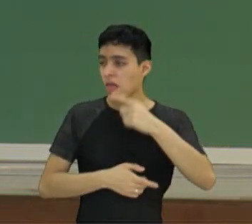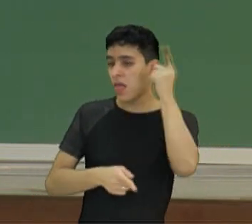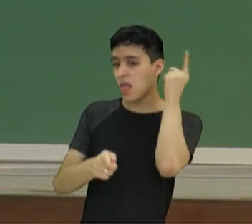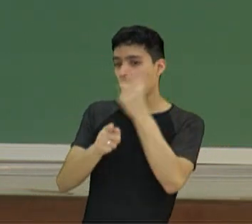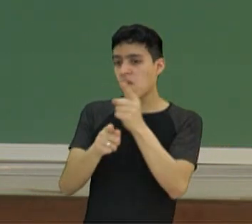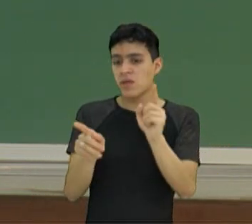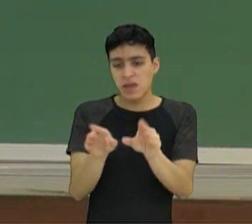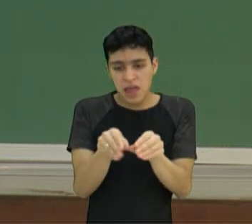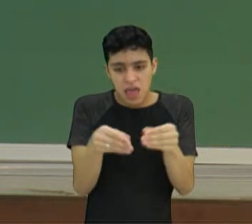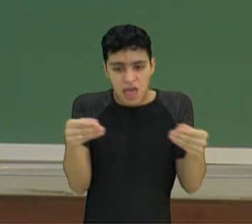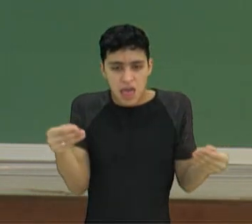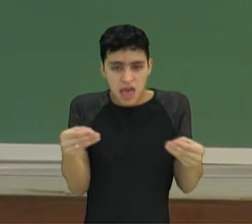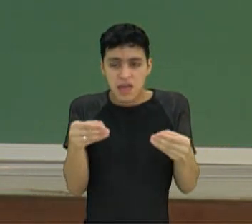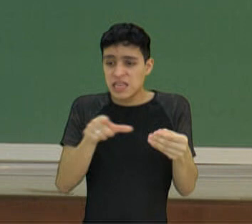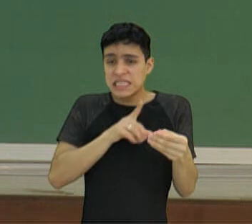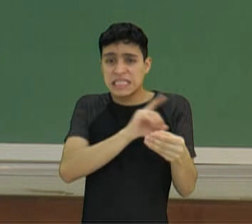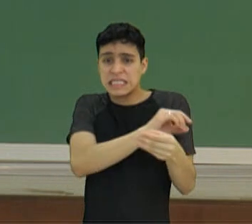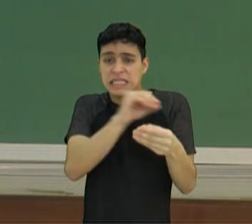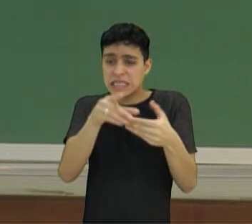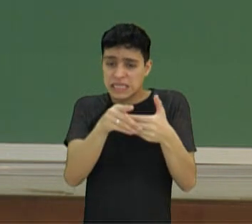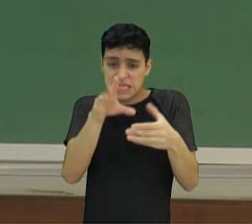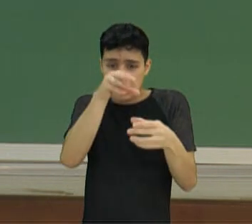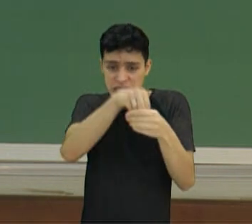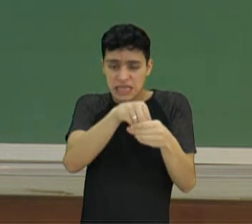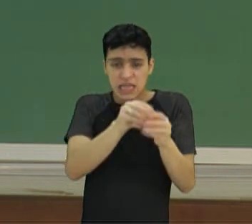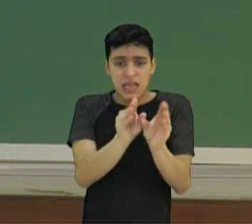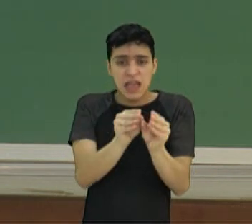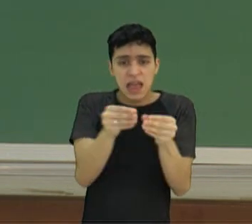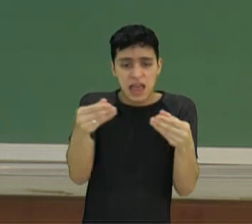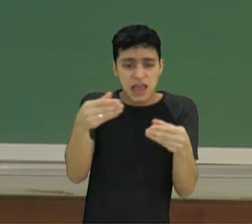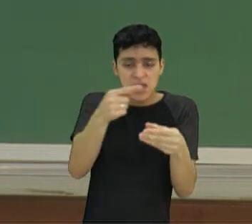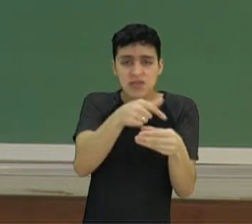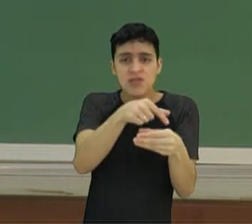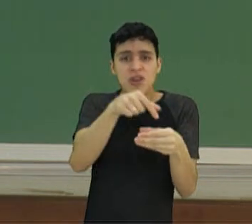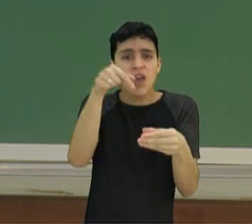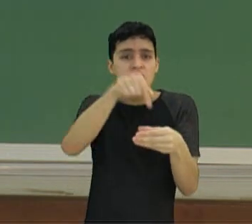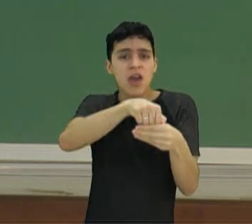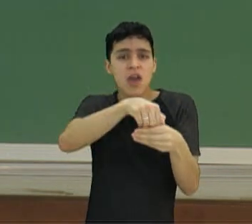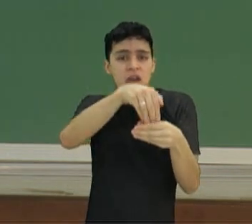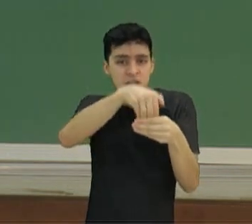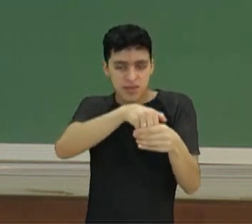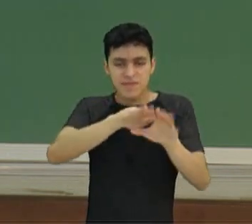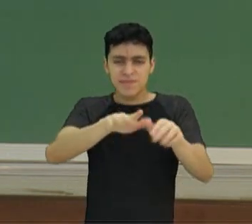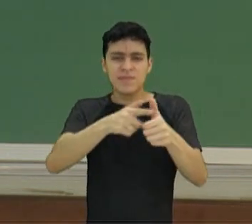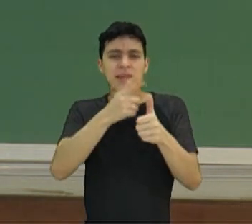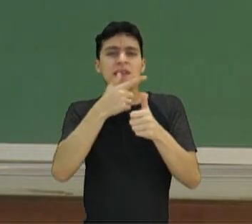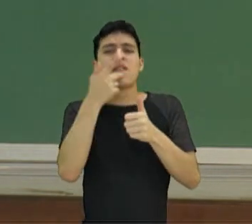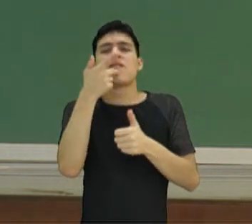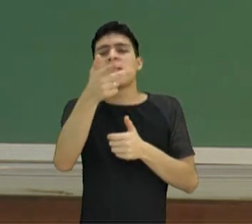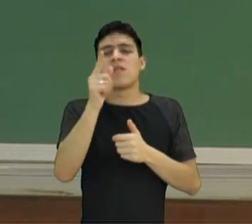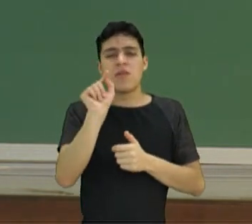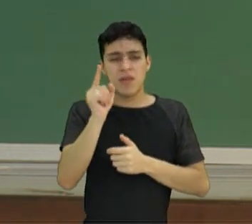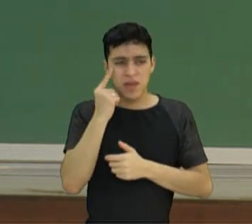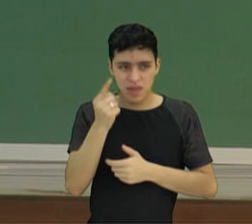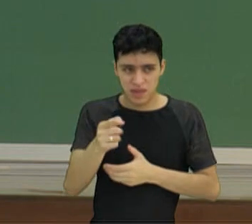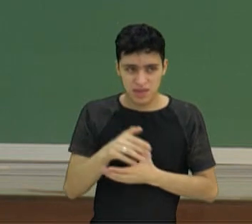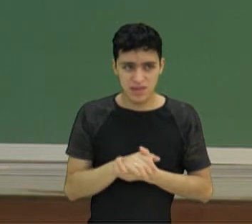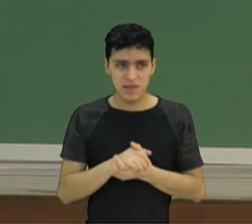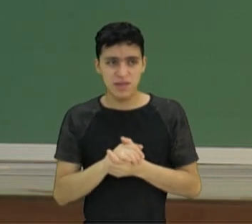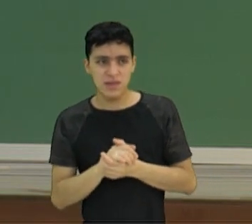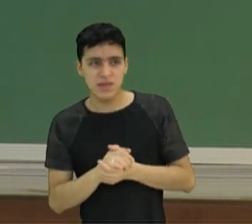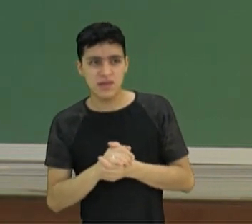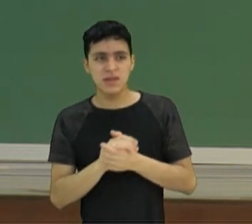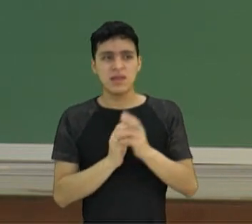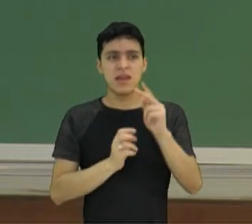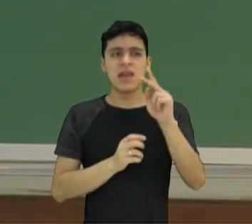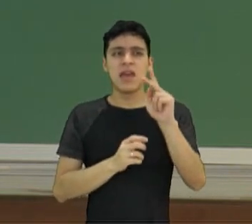carteira na rua e tinha $100 dentro dela. A primeira coisa que eu quero mencionar aqui, pessoal, é esse Hi,